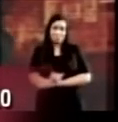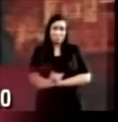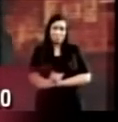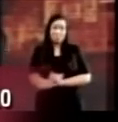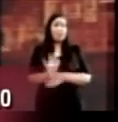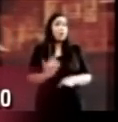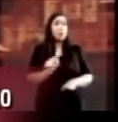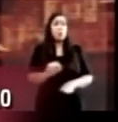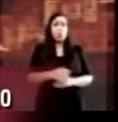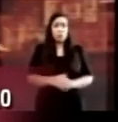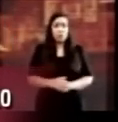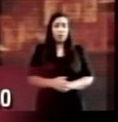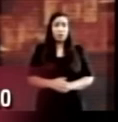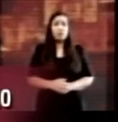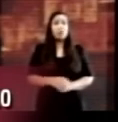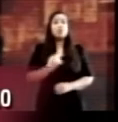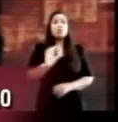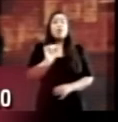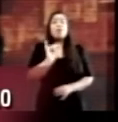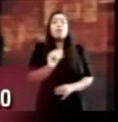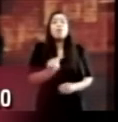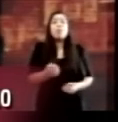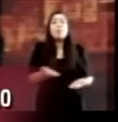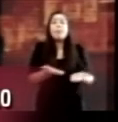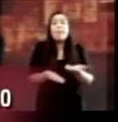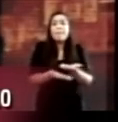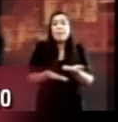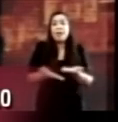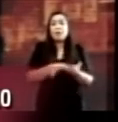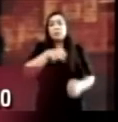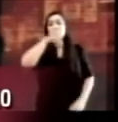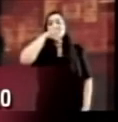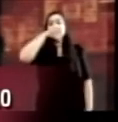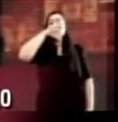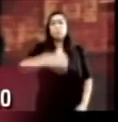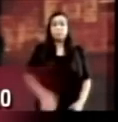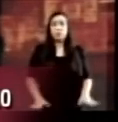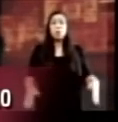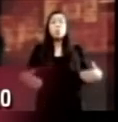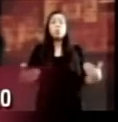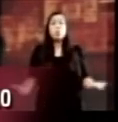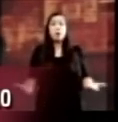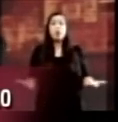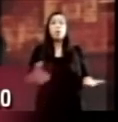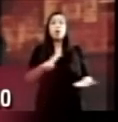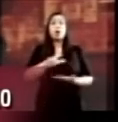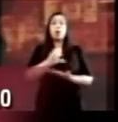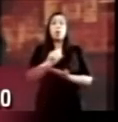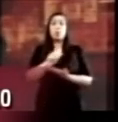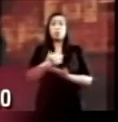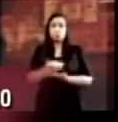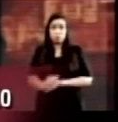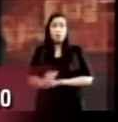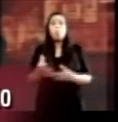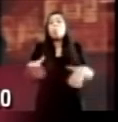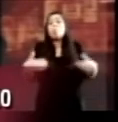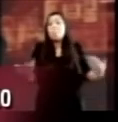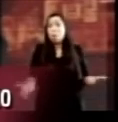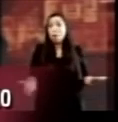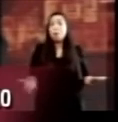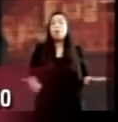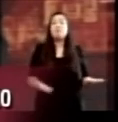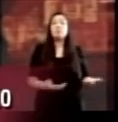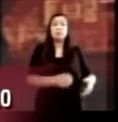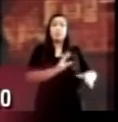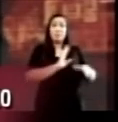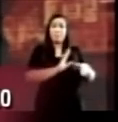é como um suporte respiratório. Então, qual que é a lógica? Você começar a